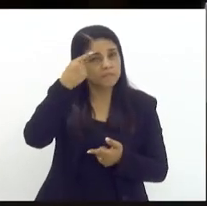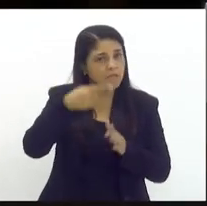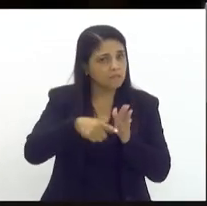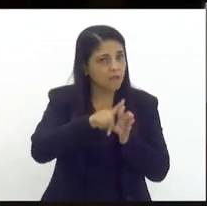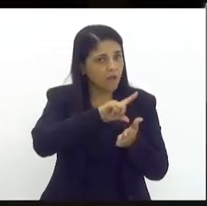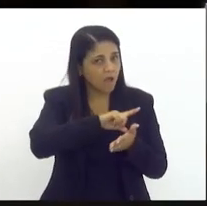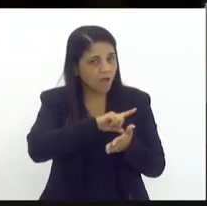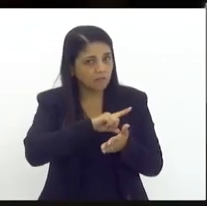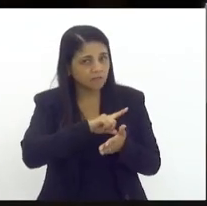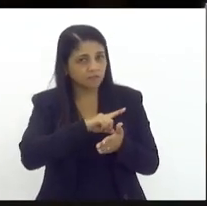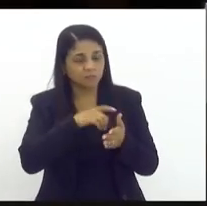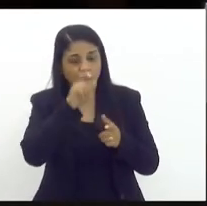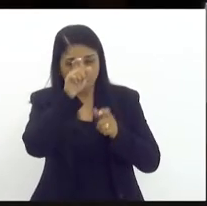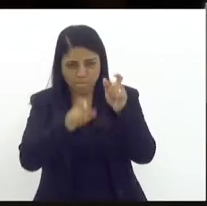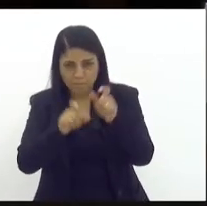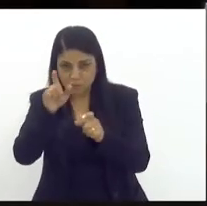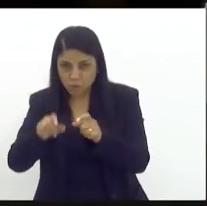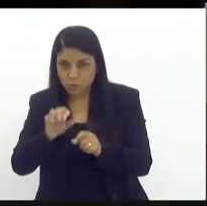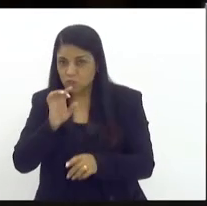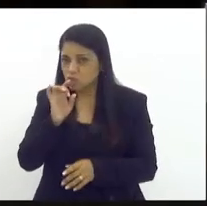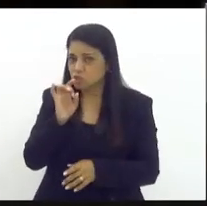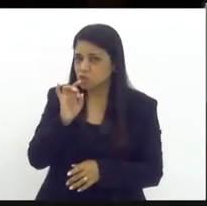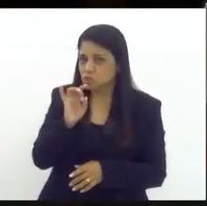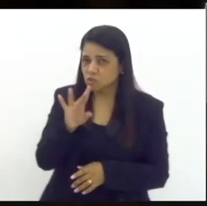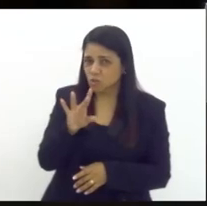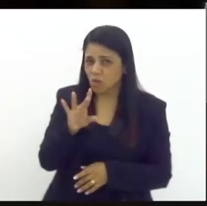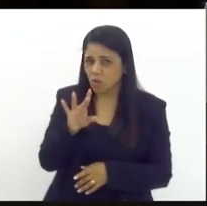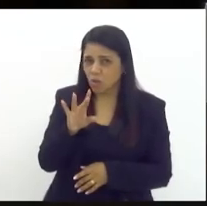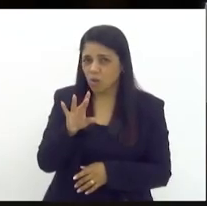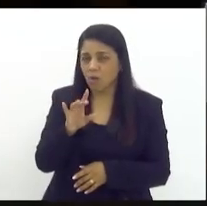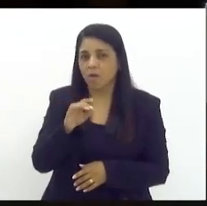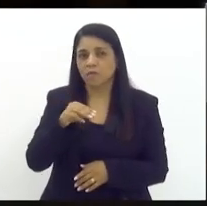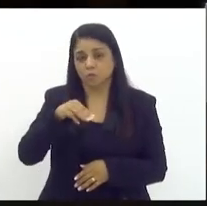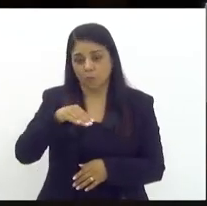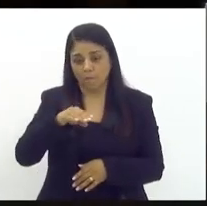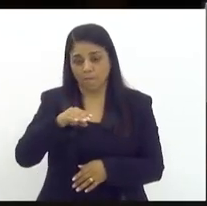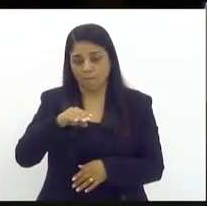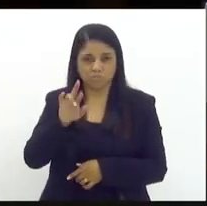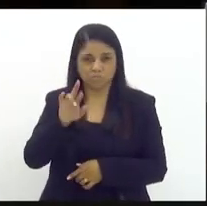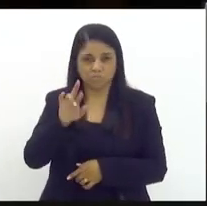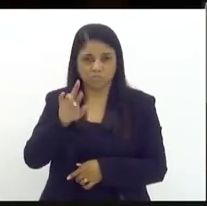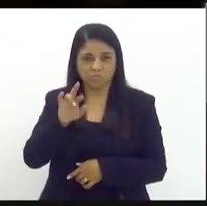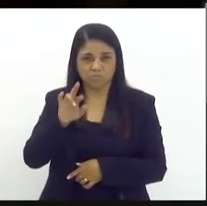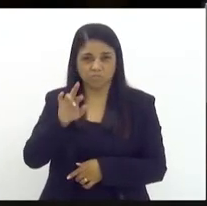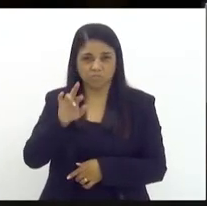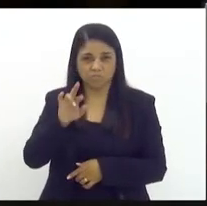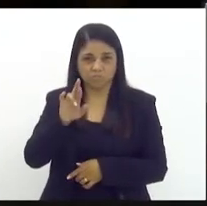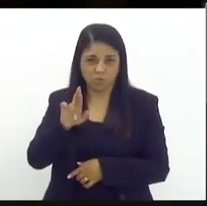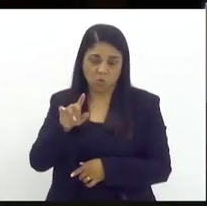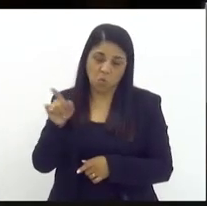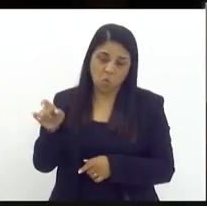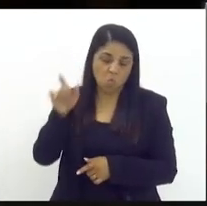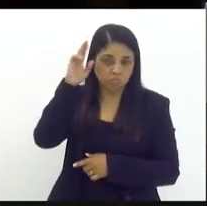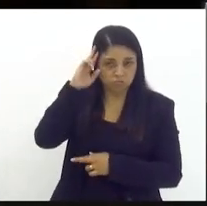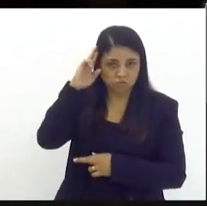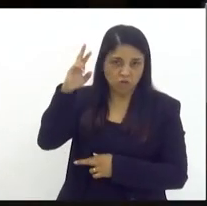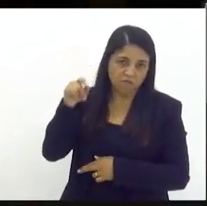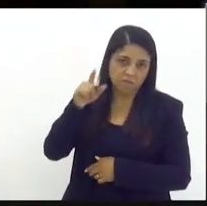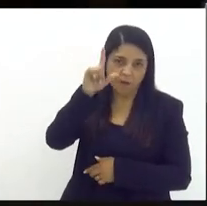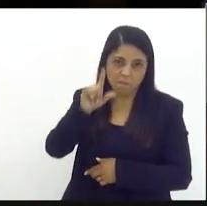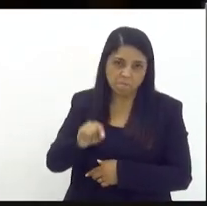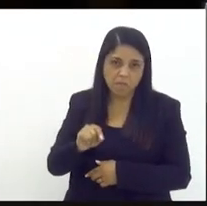hoje as pessoas não ficam só mei para pagar menos Imposto de Renda mas também para o patrão pagar menos contribuições trabalhistas